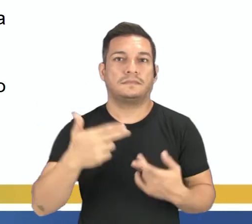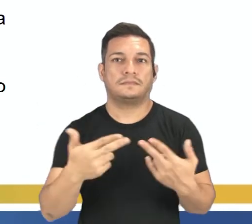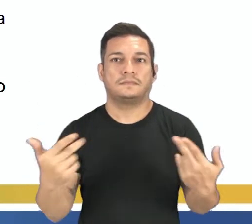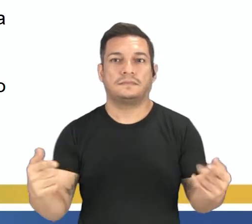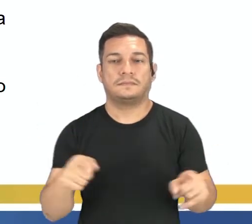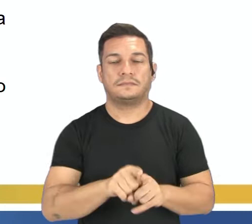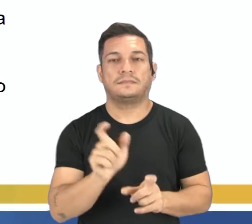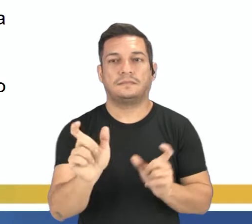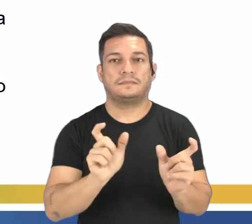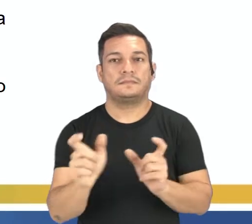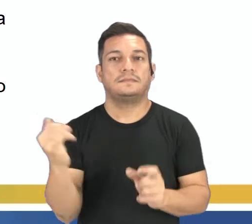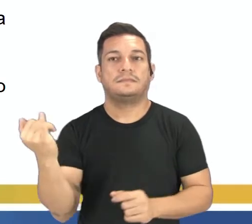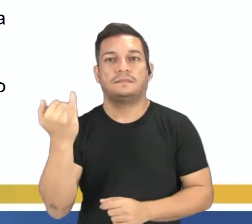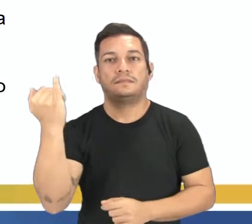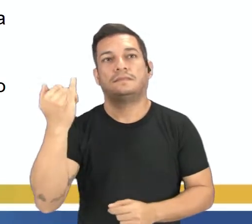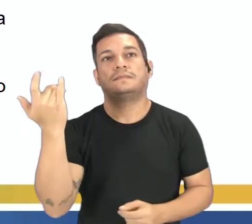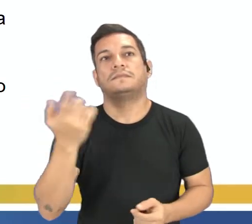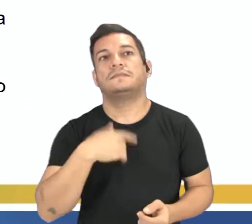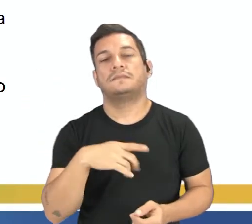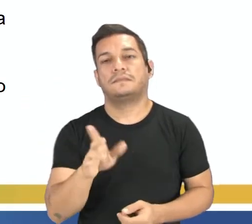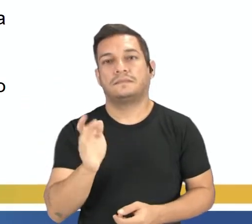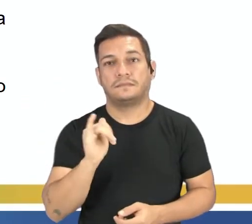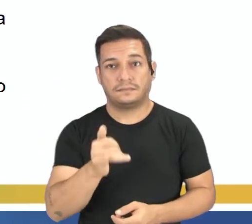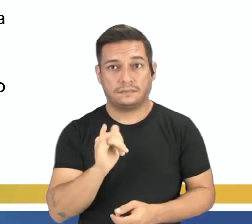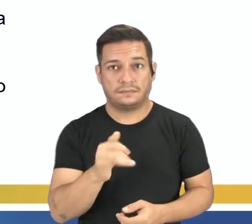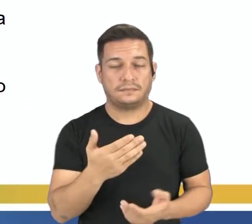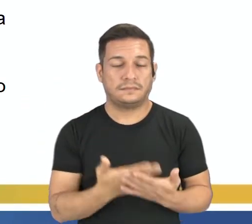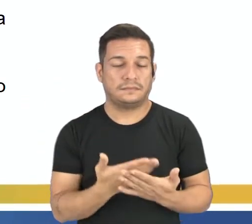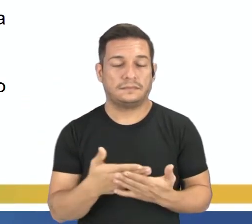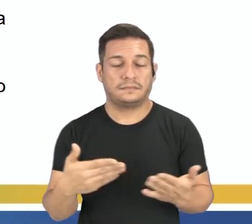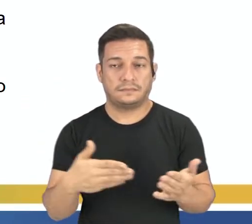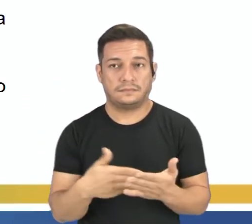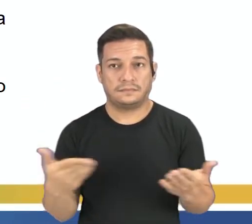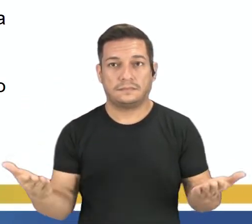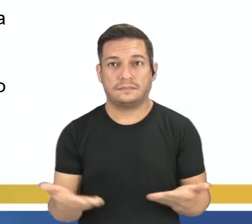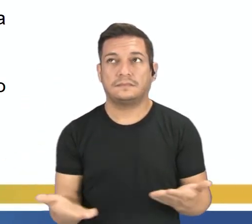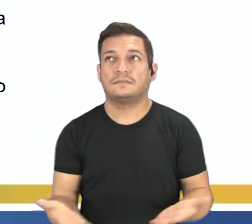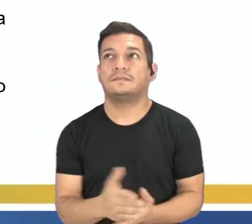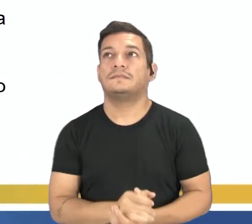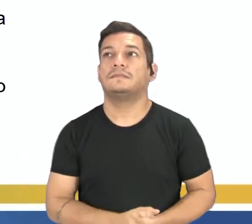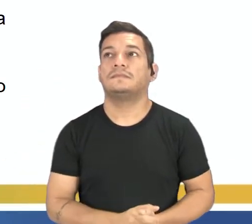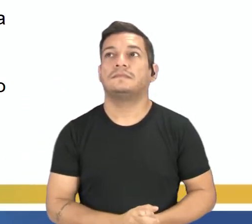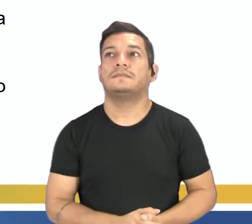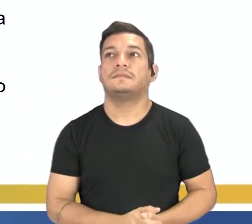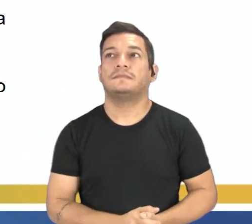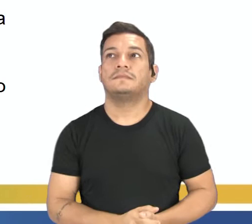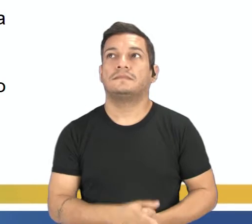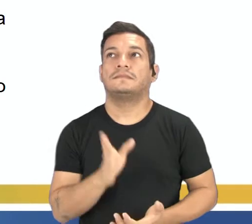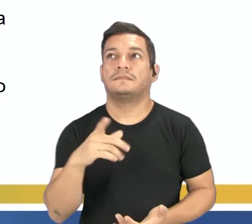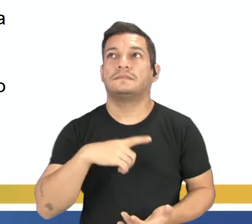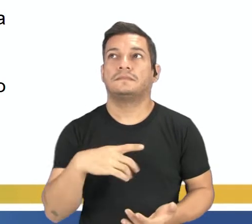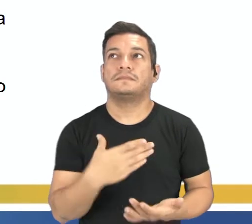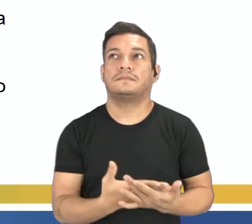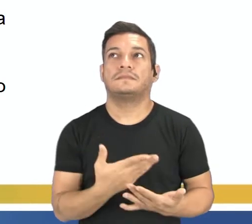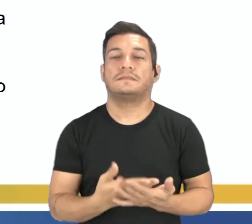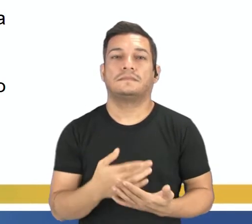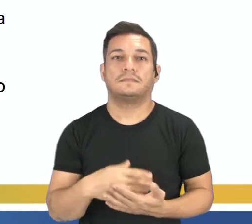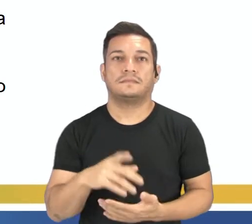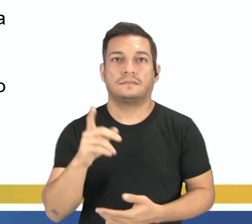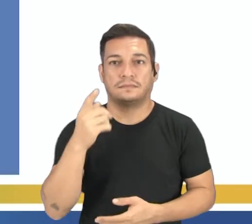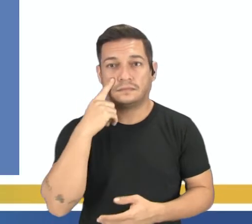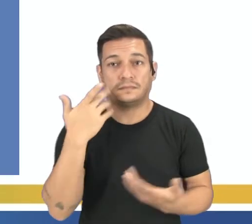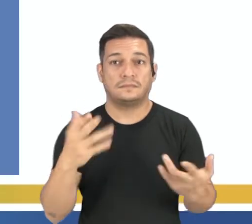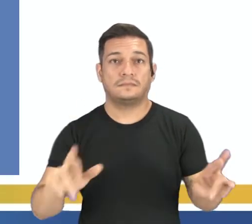outros termos importantes, não só esses que a gente abordou nas aulas até agora, e a gente já teve essa aula de pleiotropia. Então,